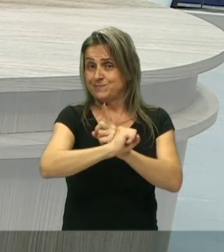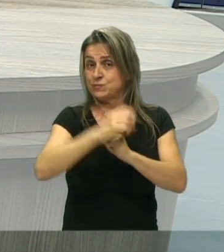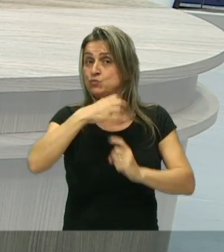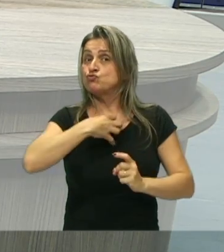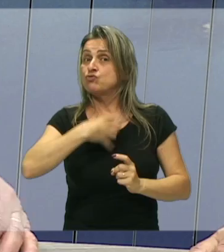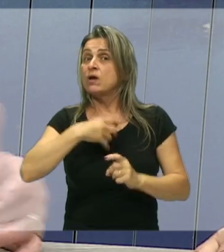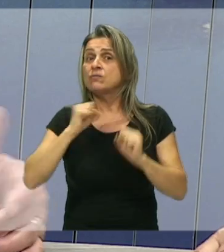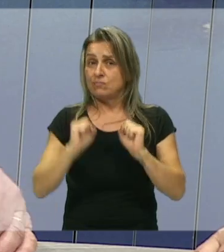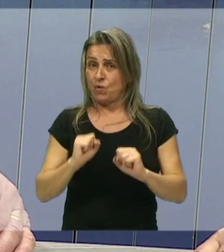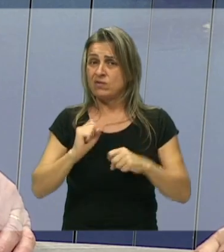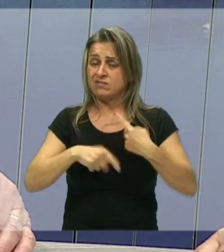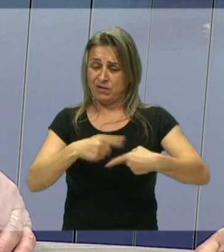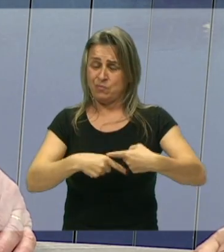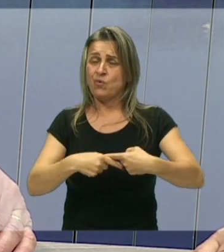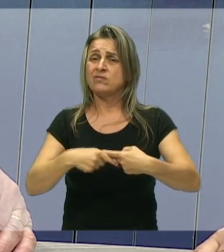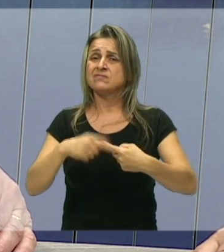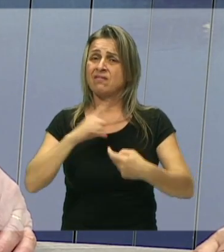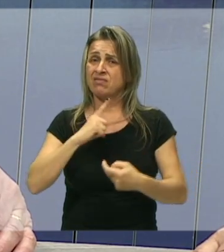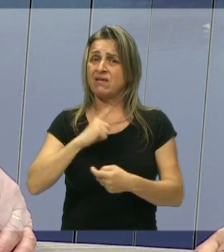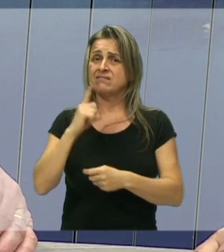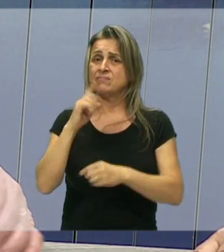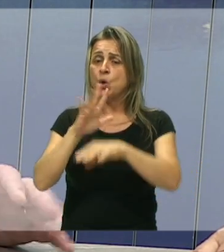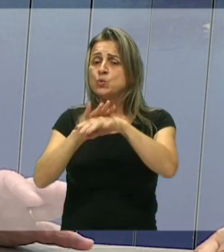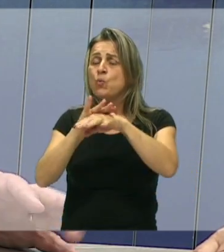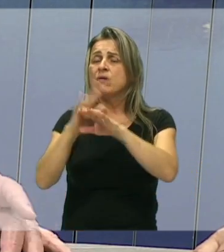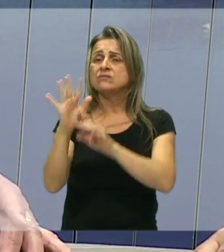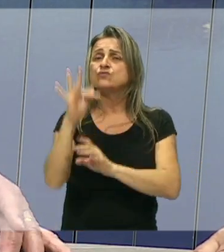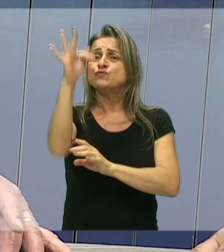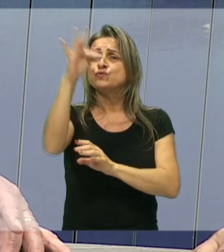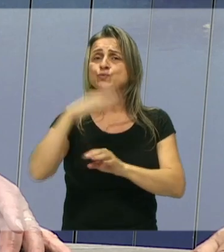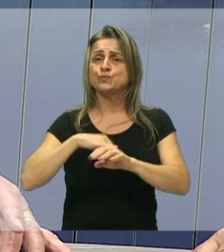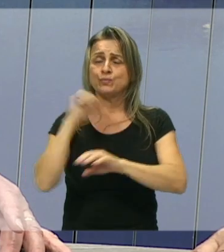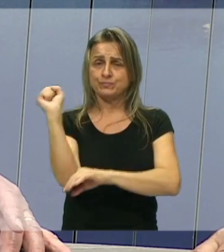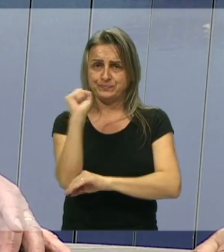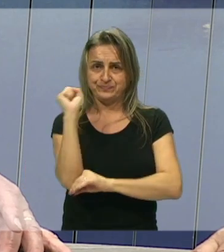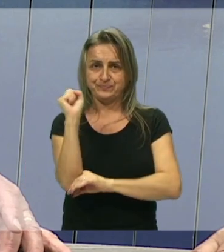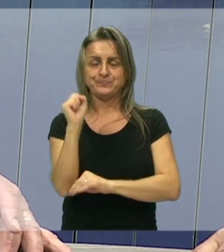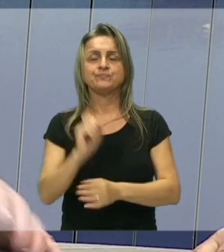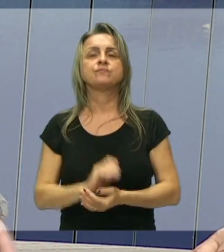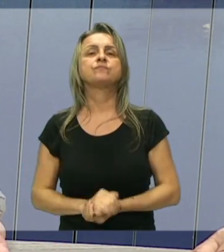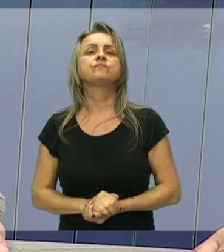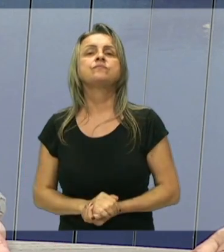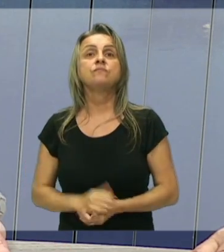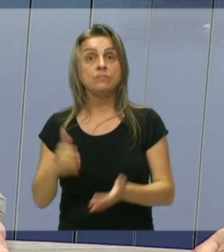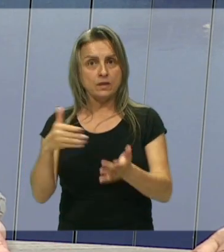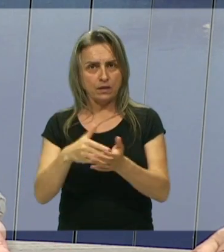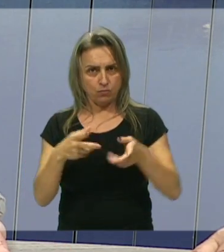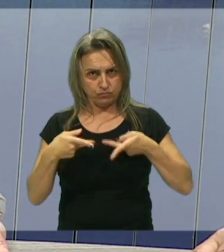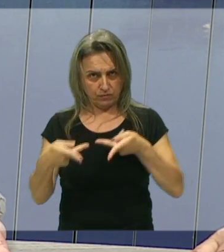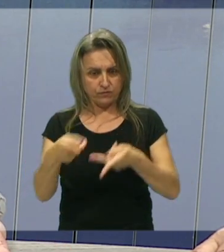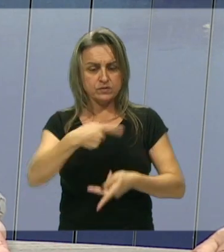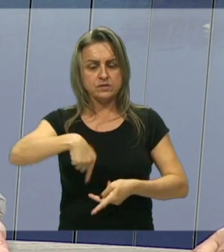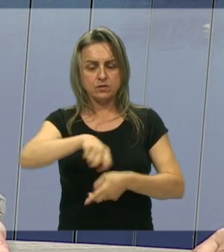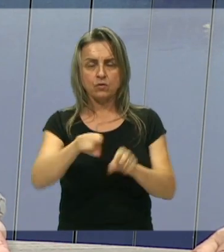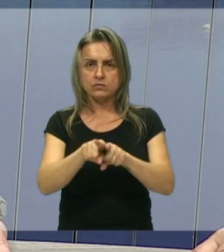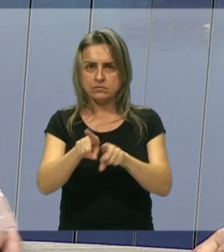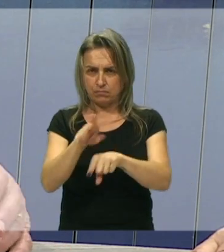porque até na passada, na nossa última visita, nós falamos da saúde mental, né?